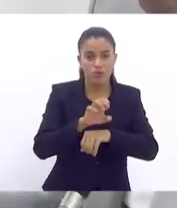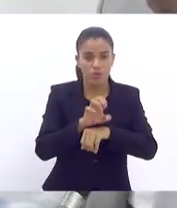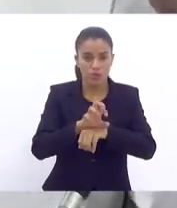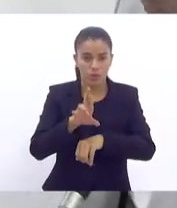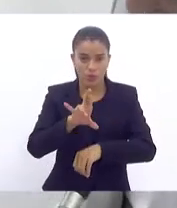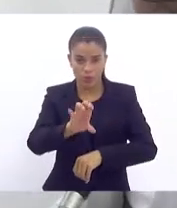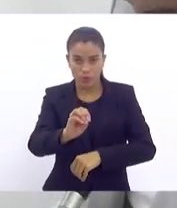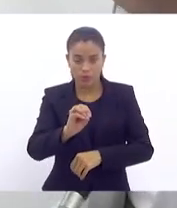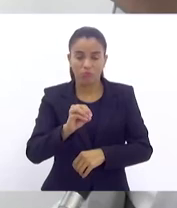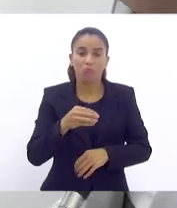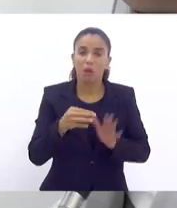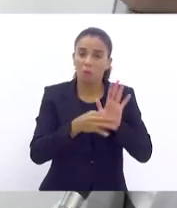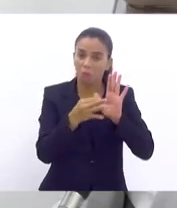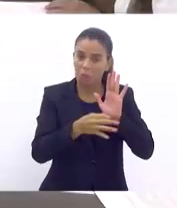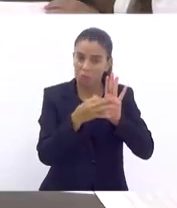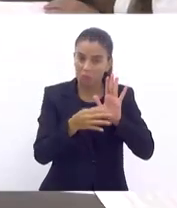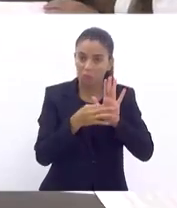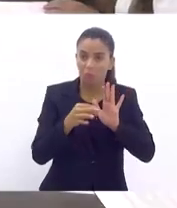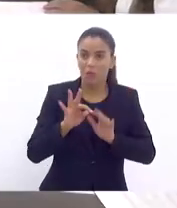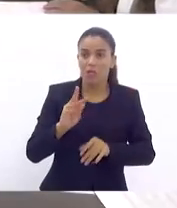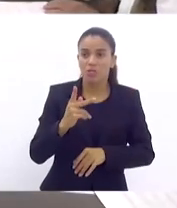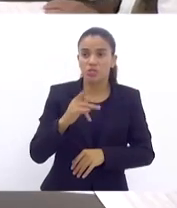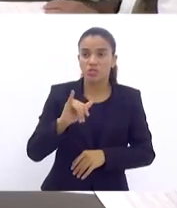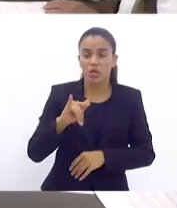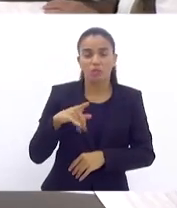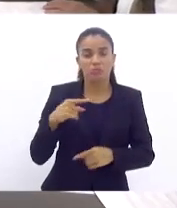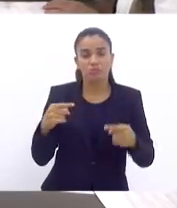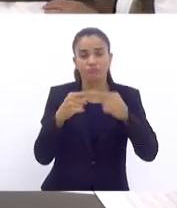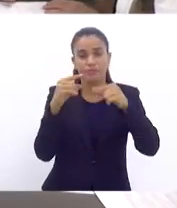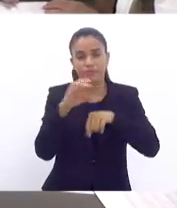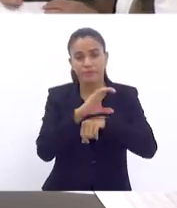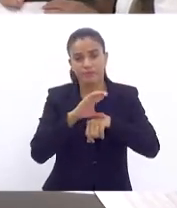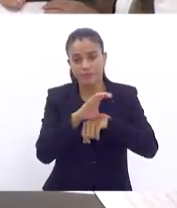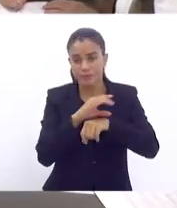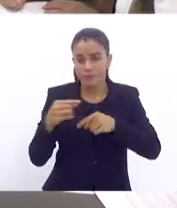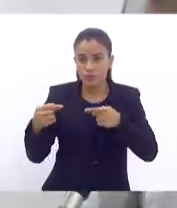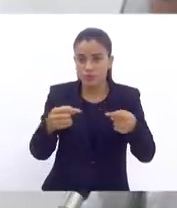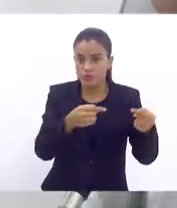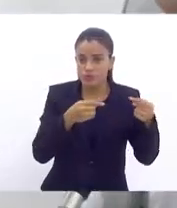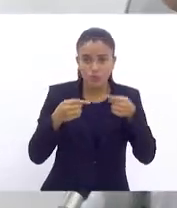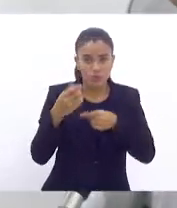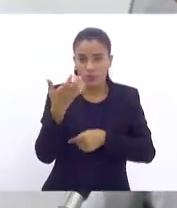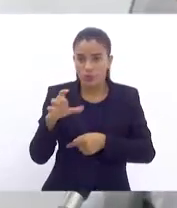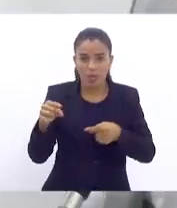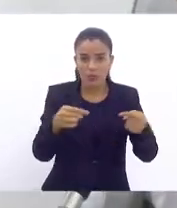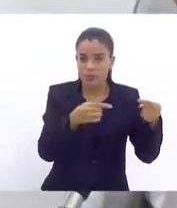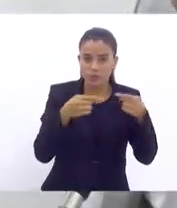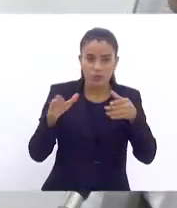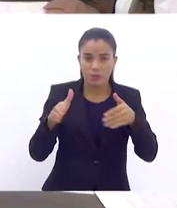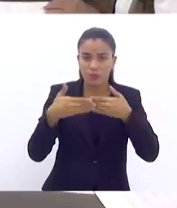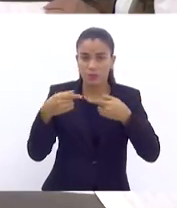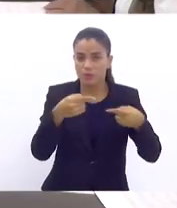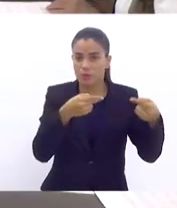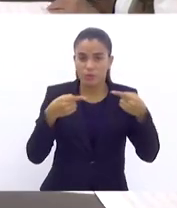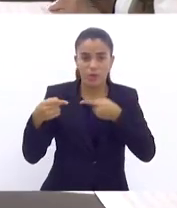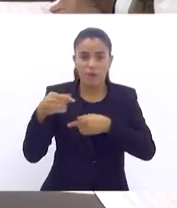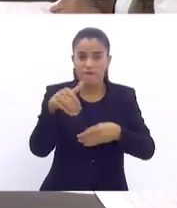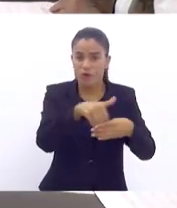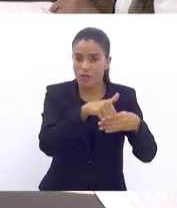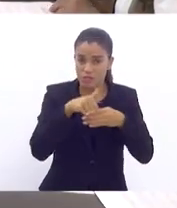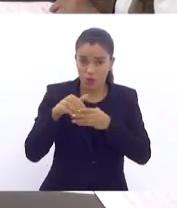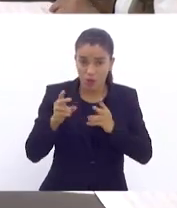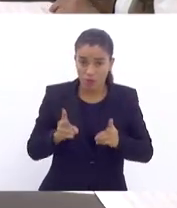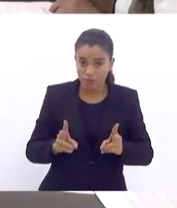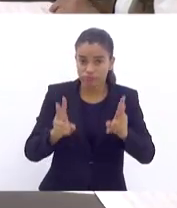Janeiro para aparecer Deputado Felipinho ravis pela constitucionalidade Presidente discutir encerrado a discussão em votação